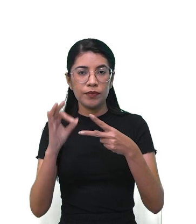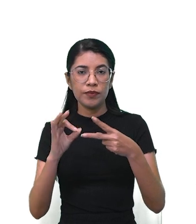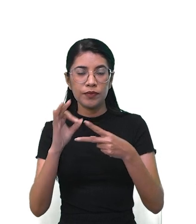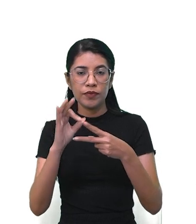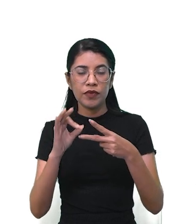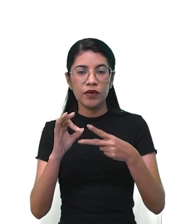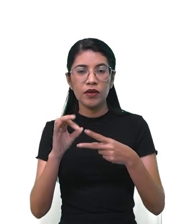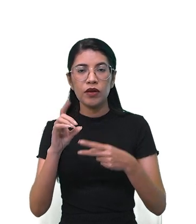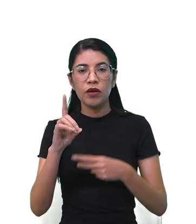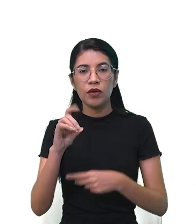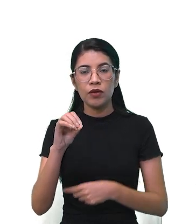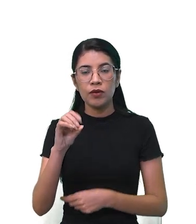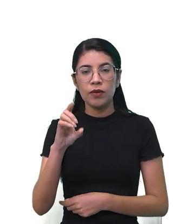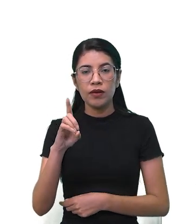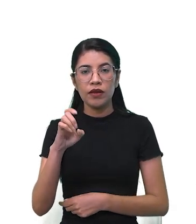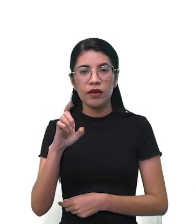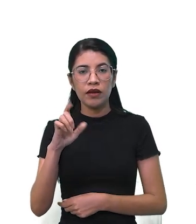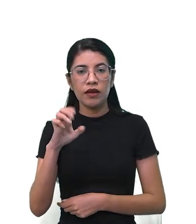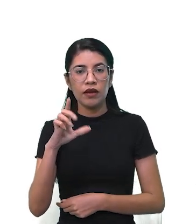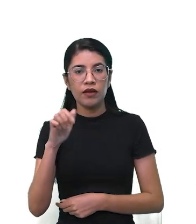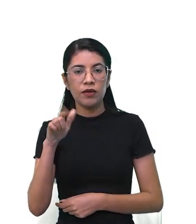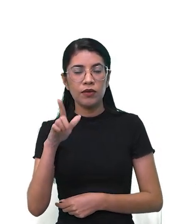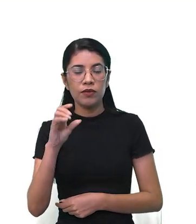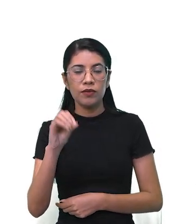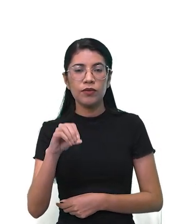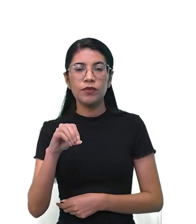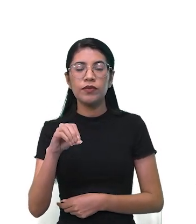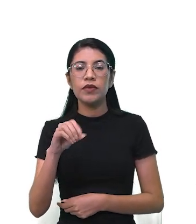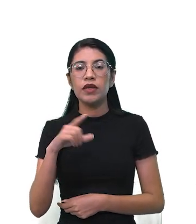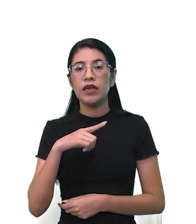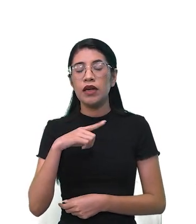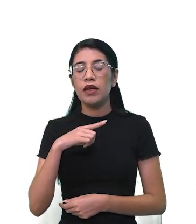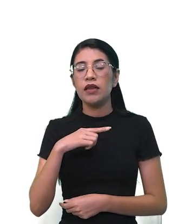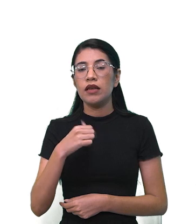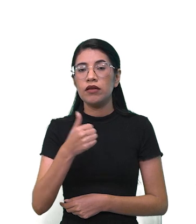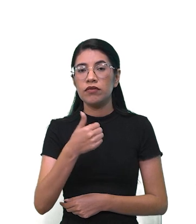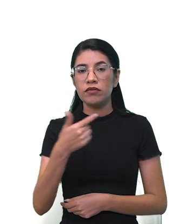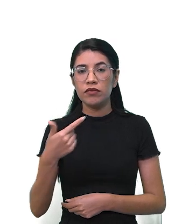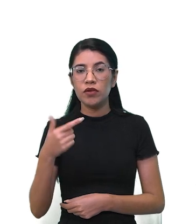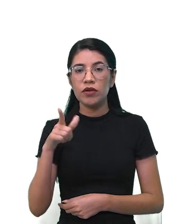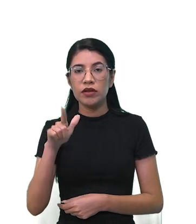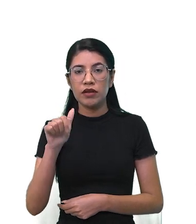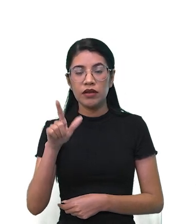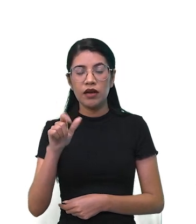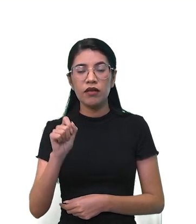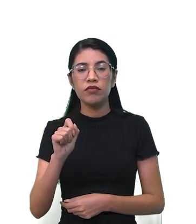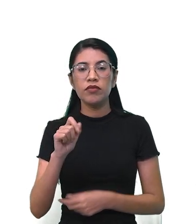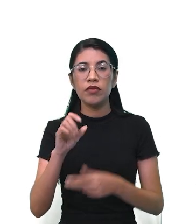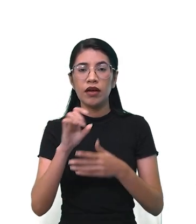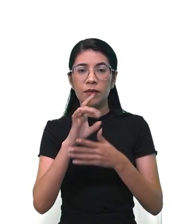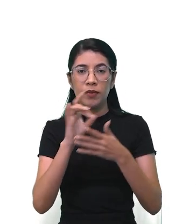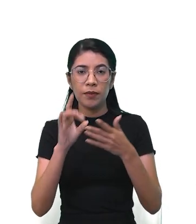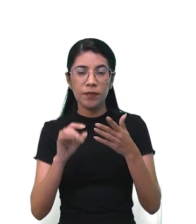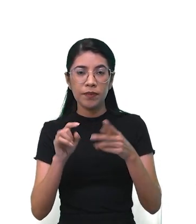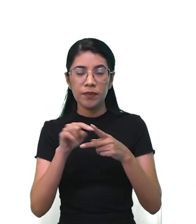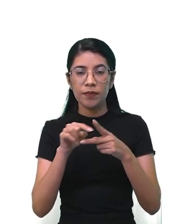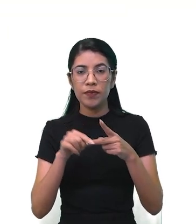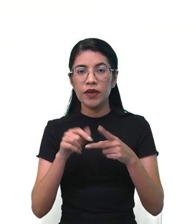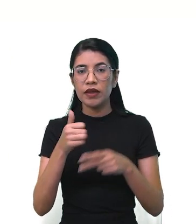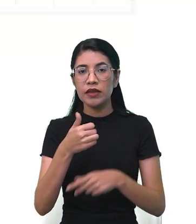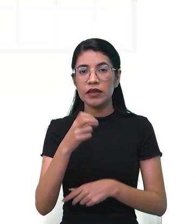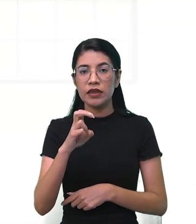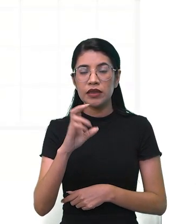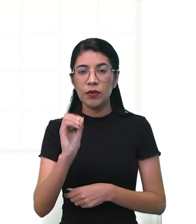desse dodecágono que possui 12 lados, tá? Cada ângulo mede 150 graus. Cada